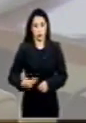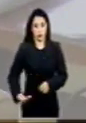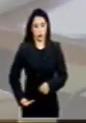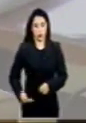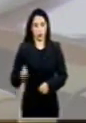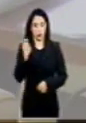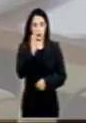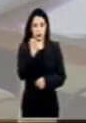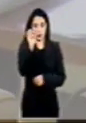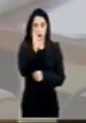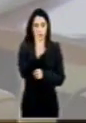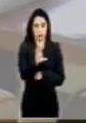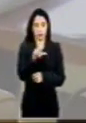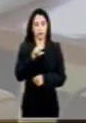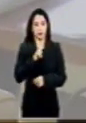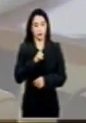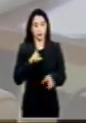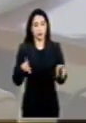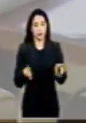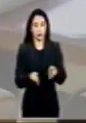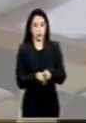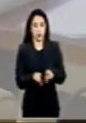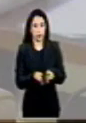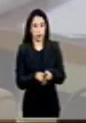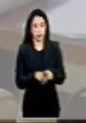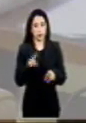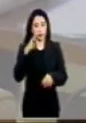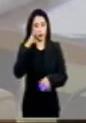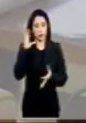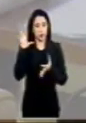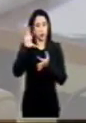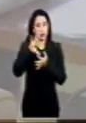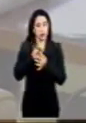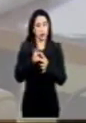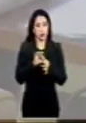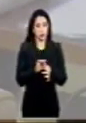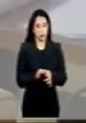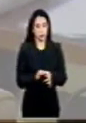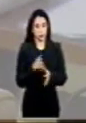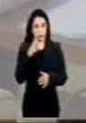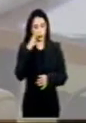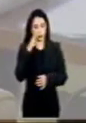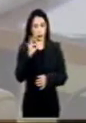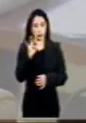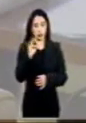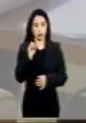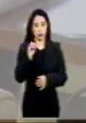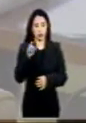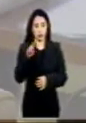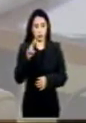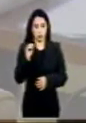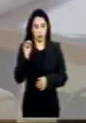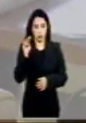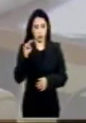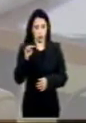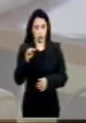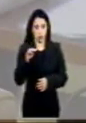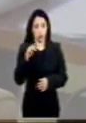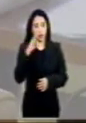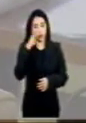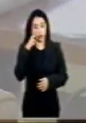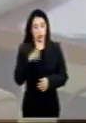Há nessa esteira correlação evidente entre prerrogativa de foro e o exercício de dada função